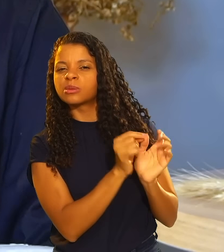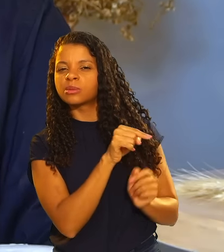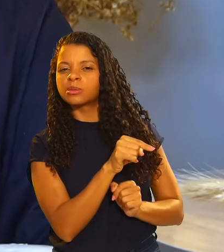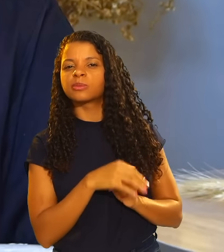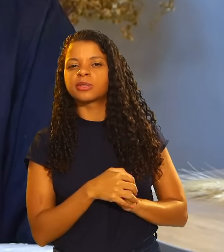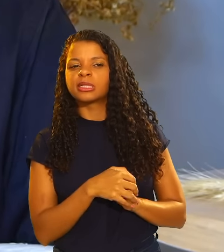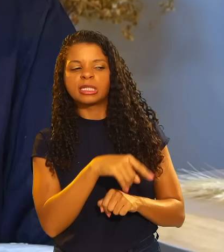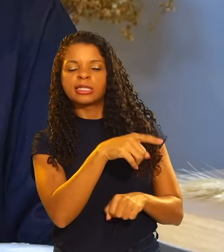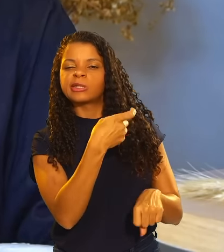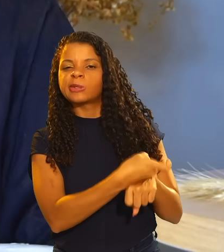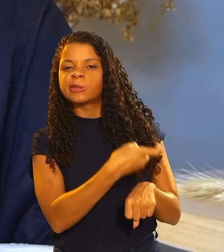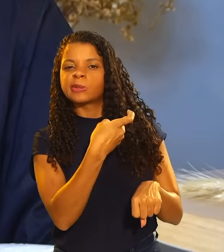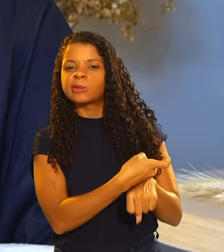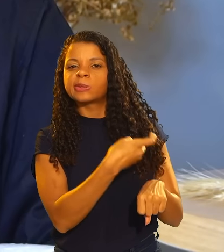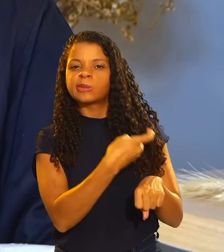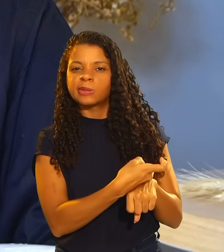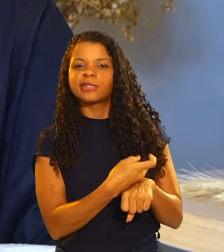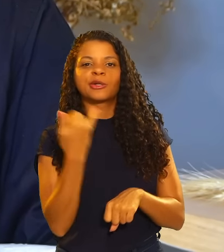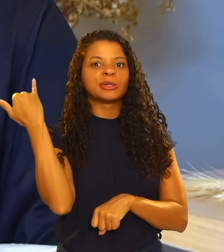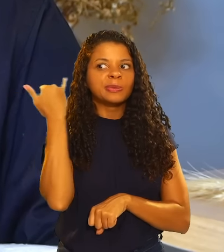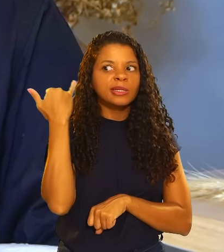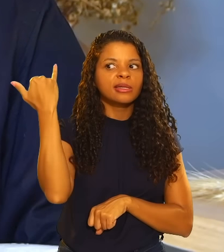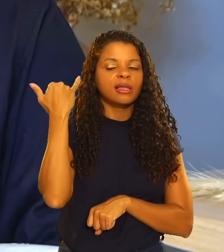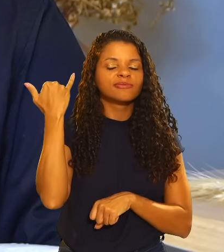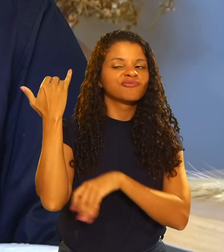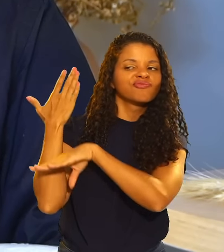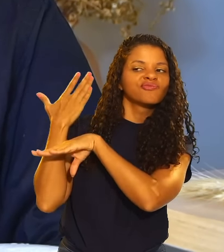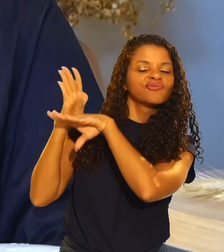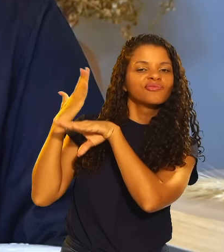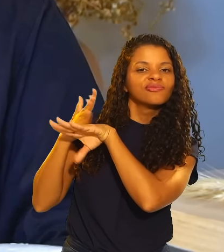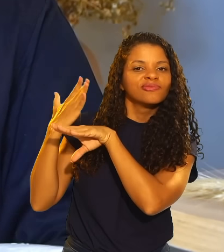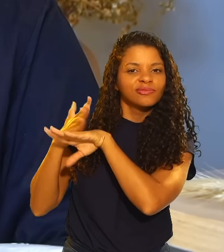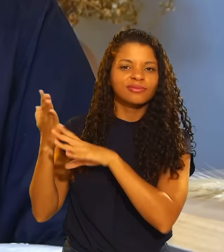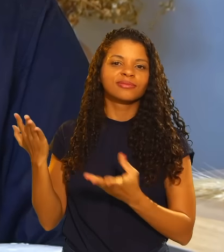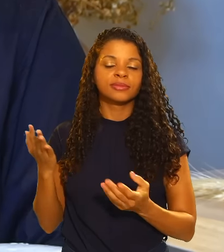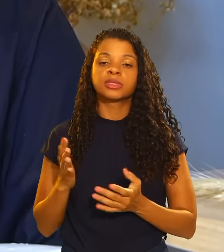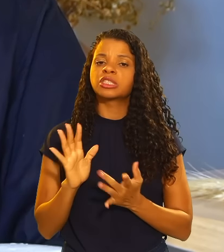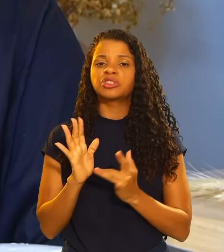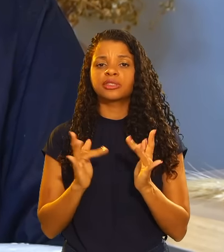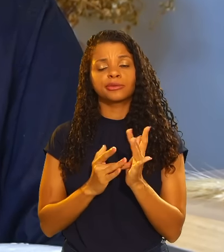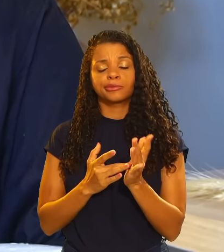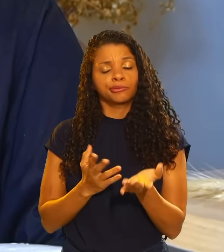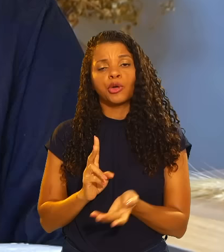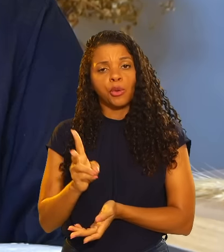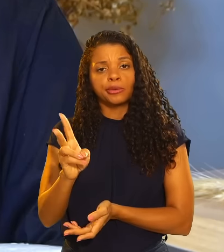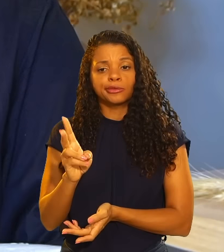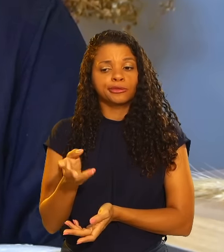Santo. Agora Jesus continua fazendo a sua obra e eles vão resistindo. Então, essa